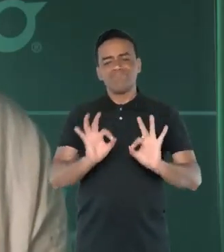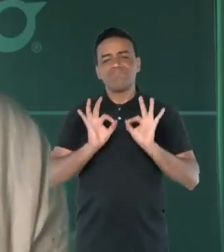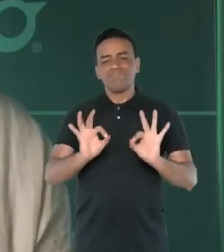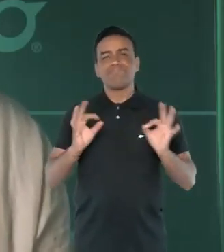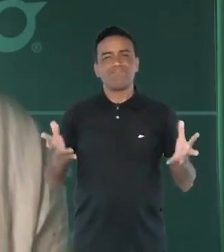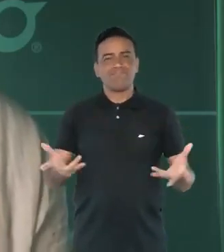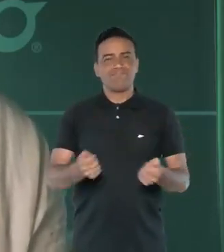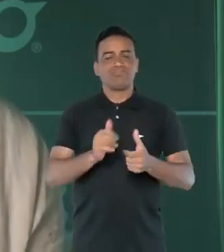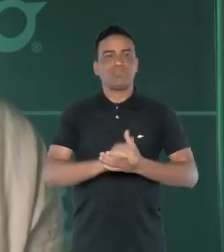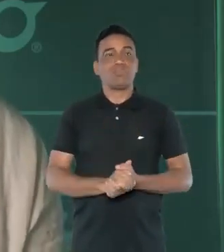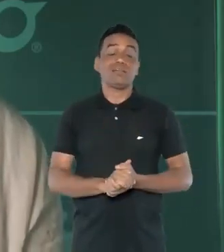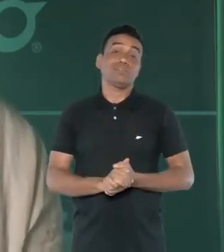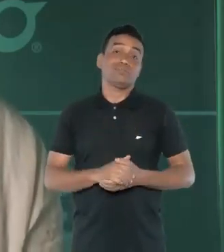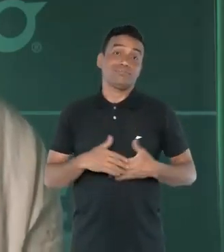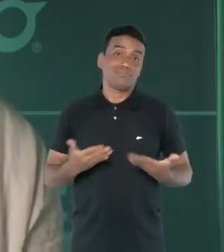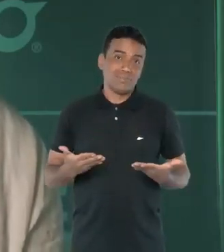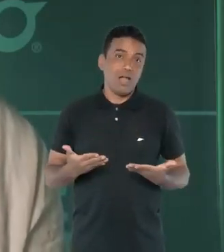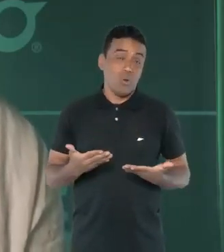você.